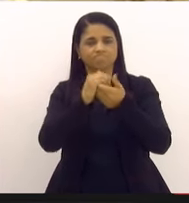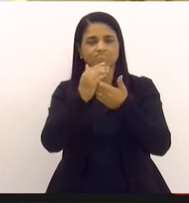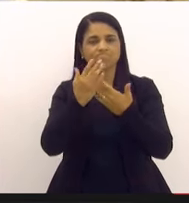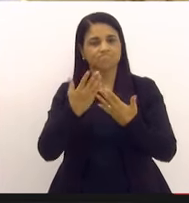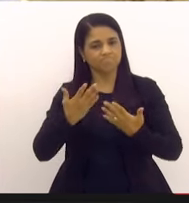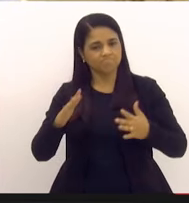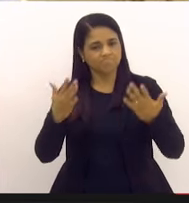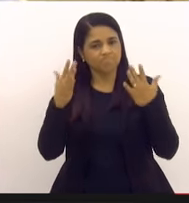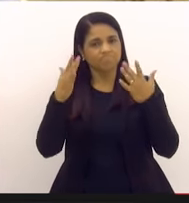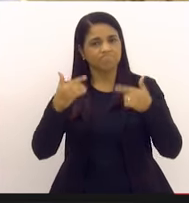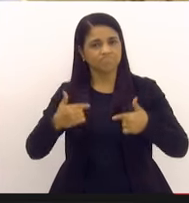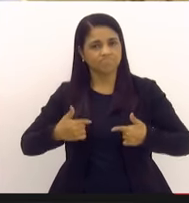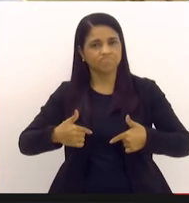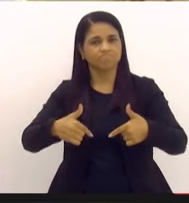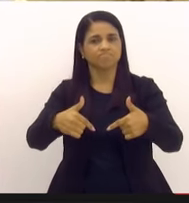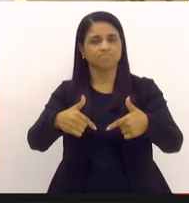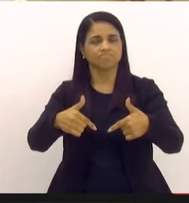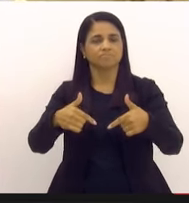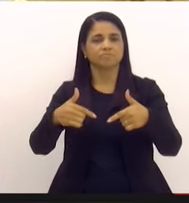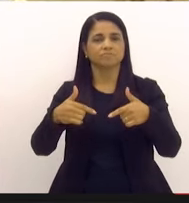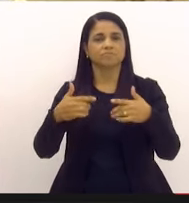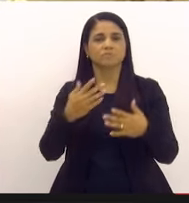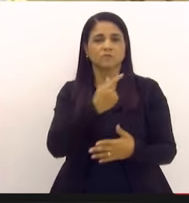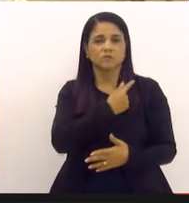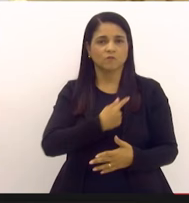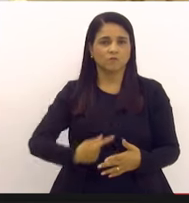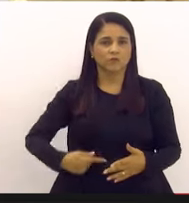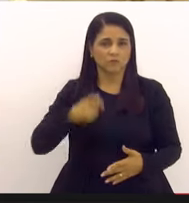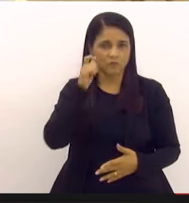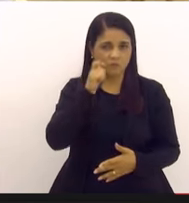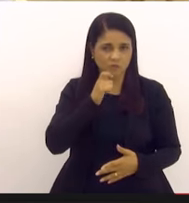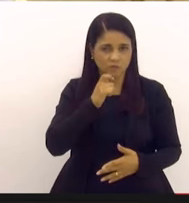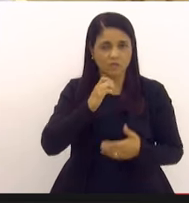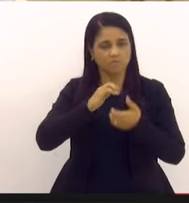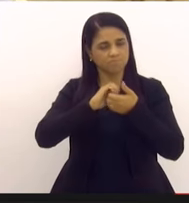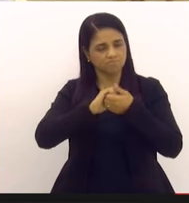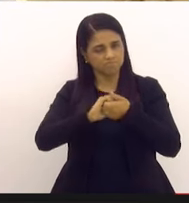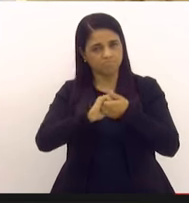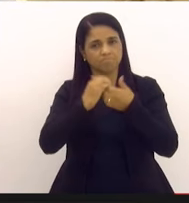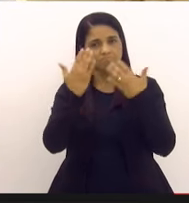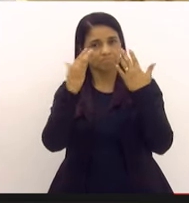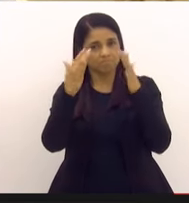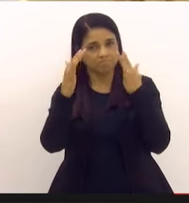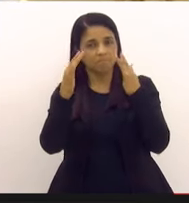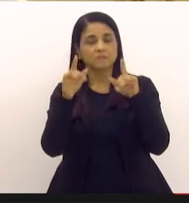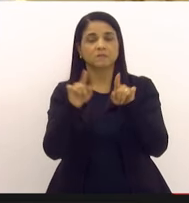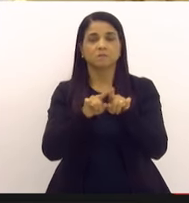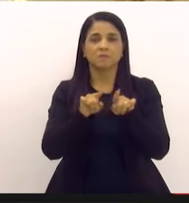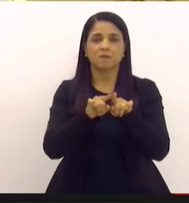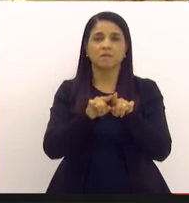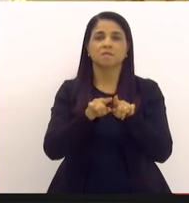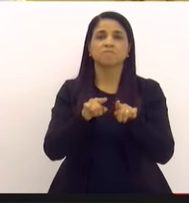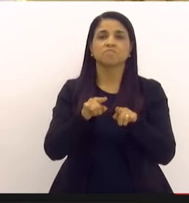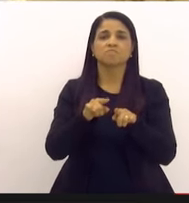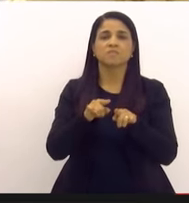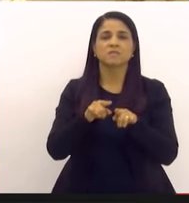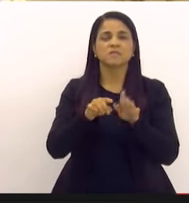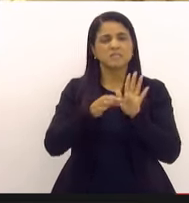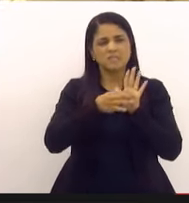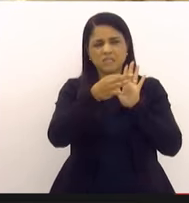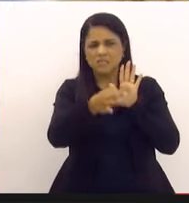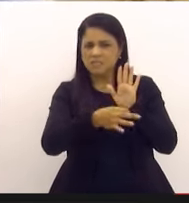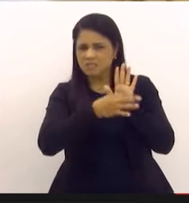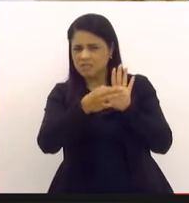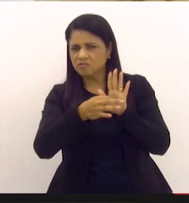maestria e parabenizar o governador do Estado, que tem sido alvo de muitas